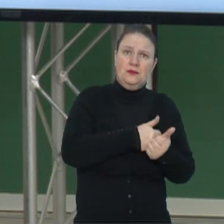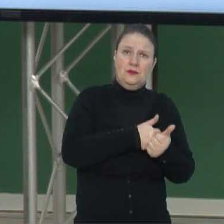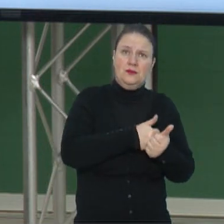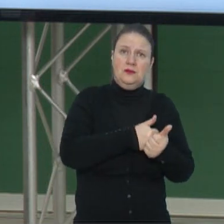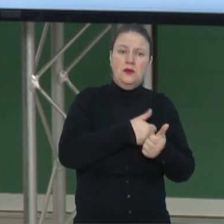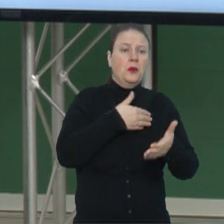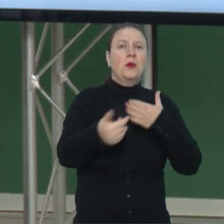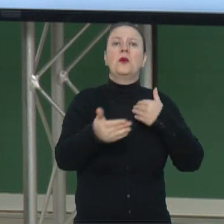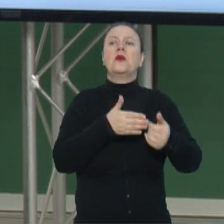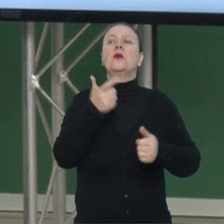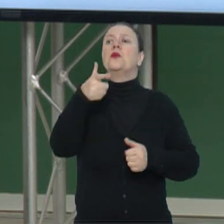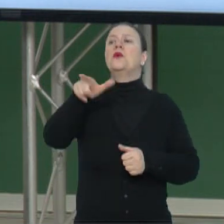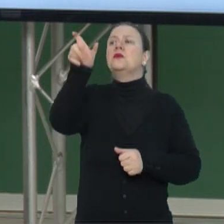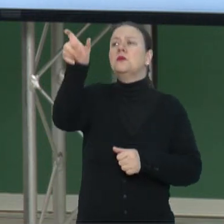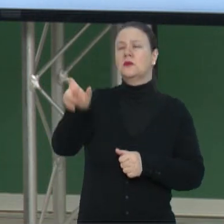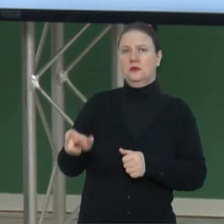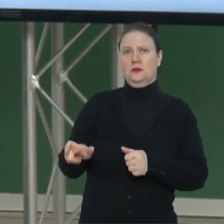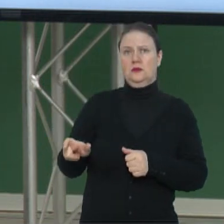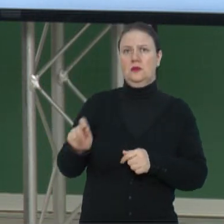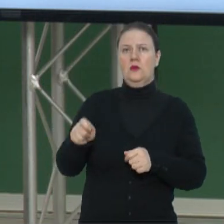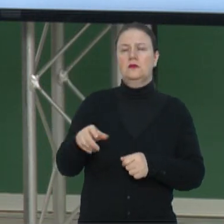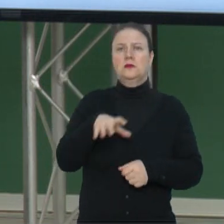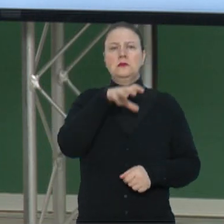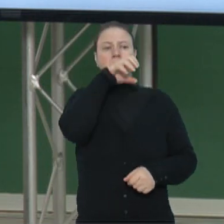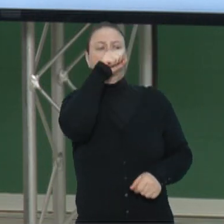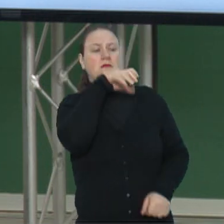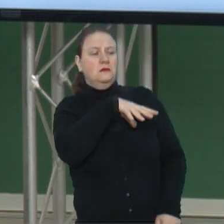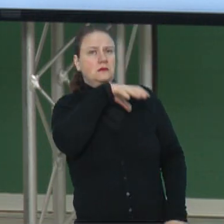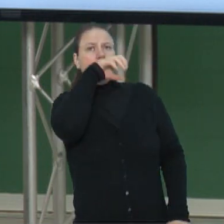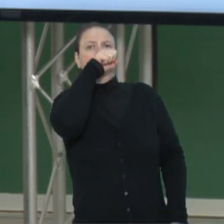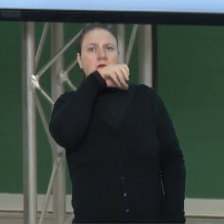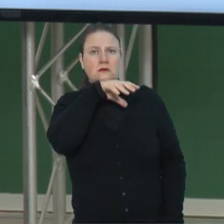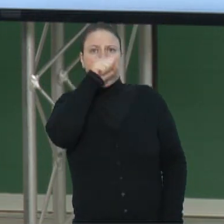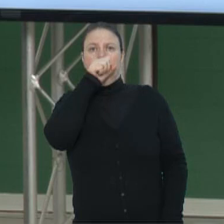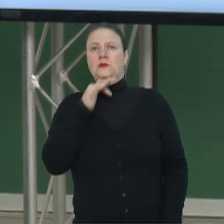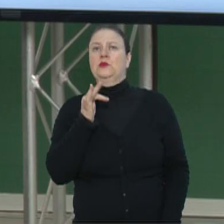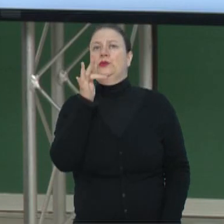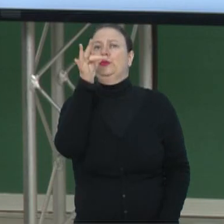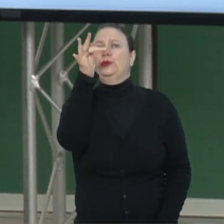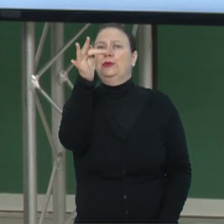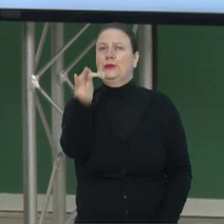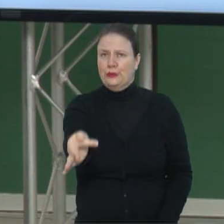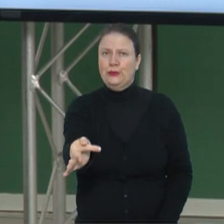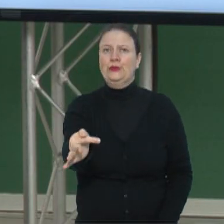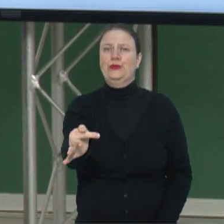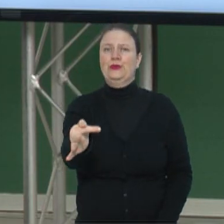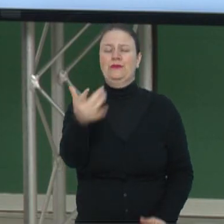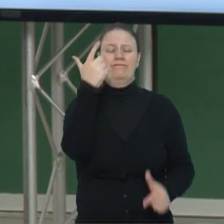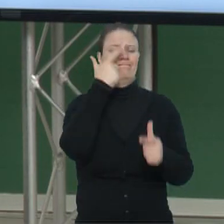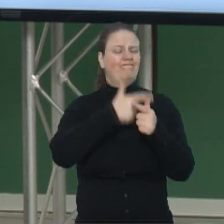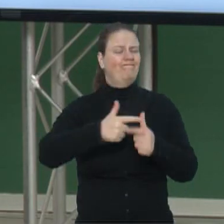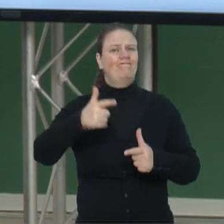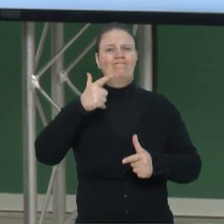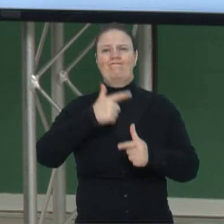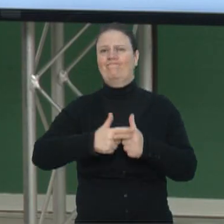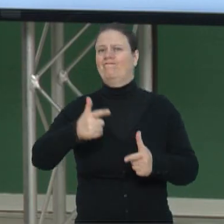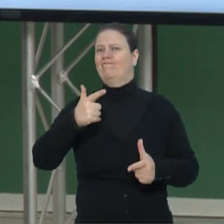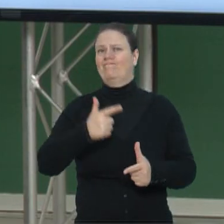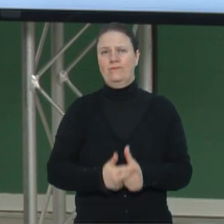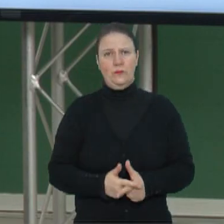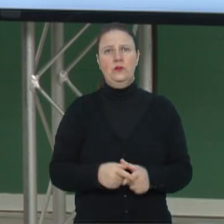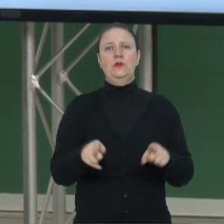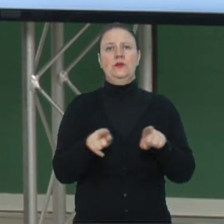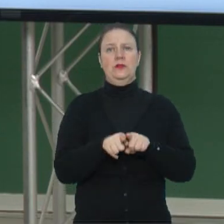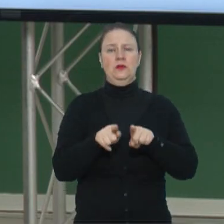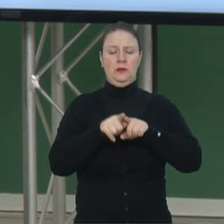qualquer pessoa, ela vai inalar também aquela fumaça e também vai sofrer os mesmos efeitos negativos para